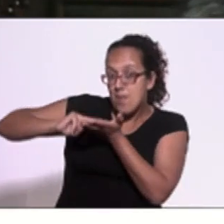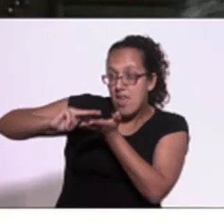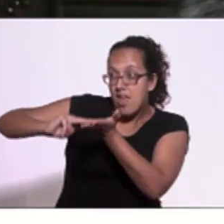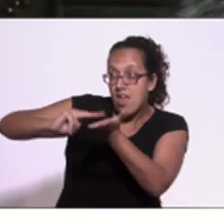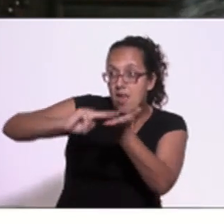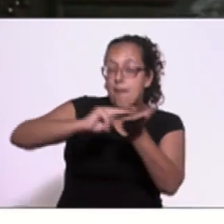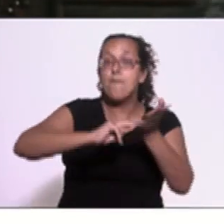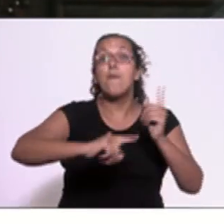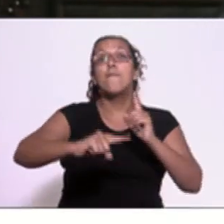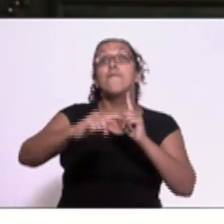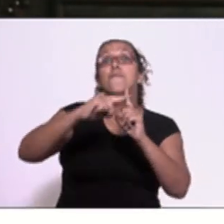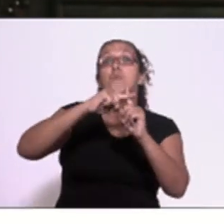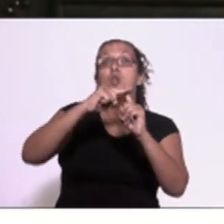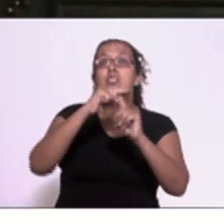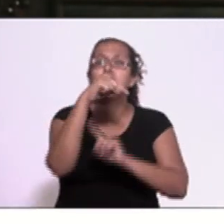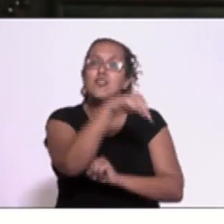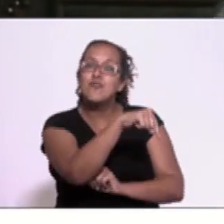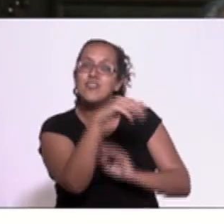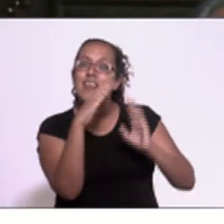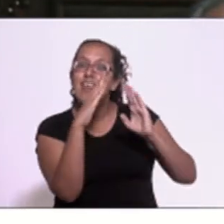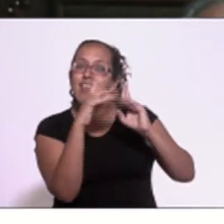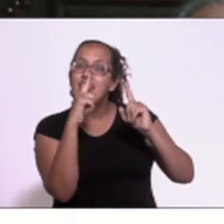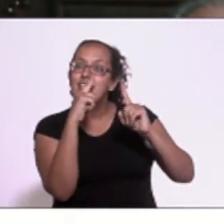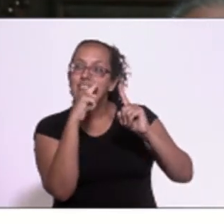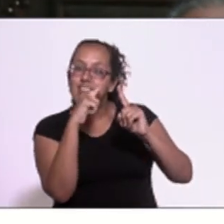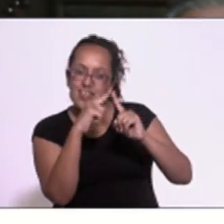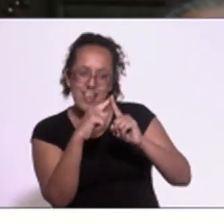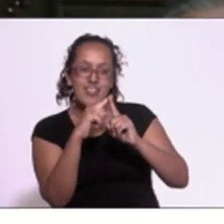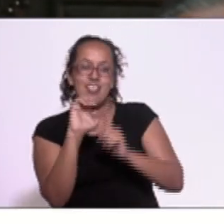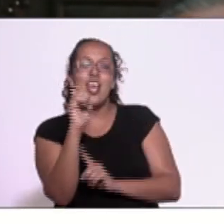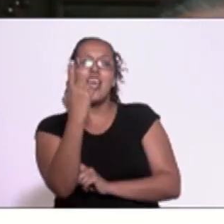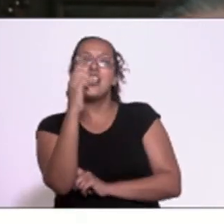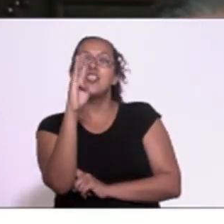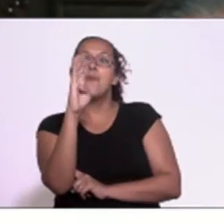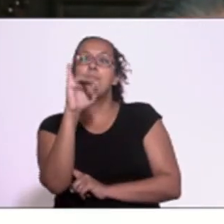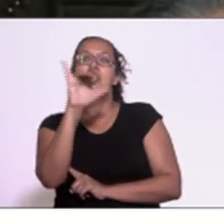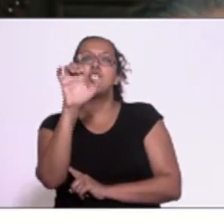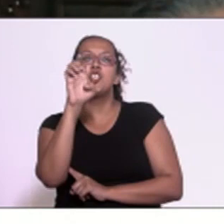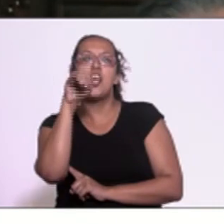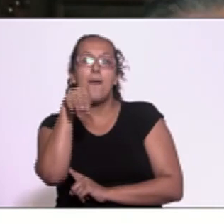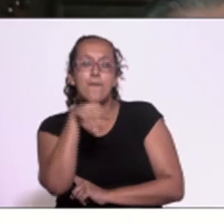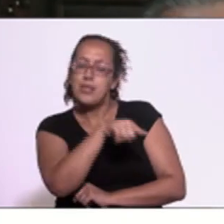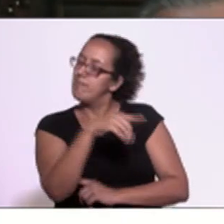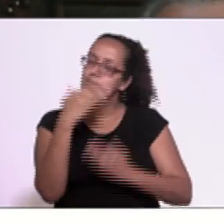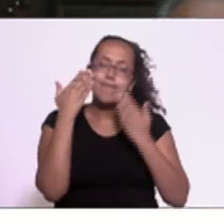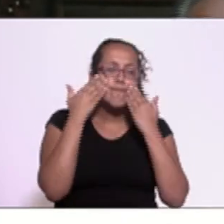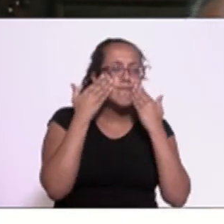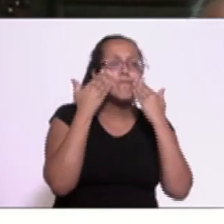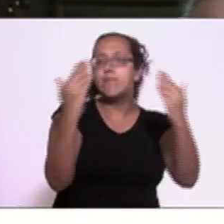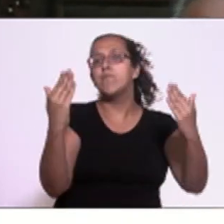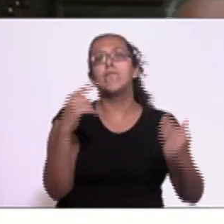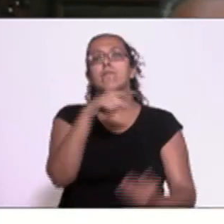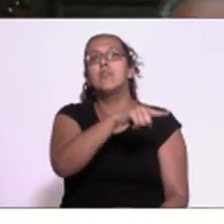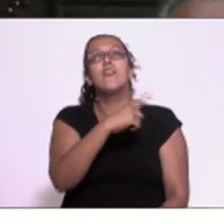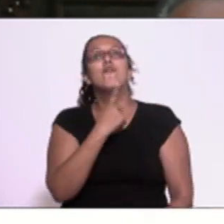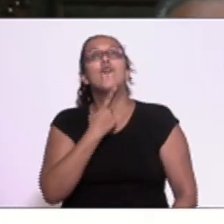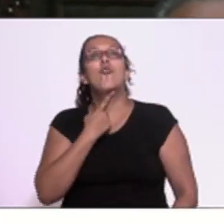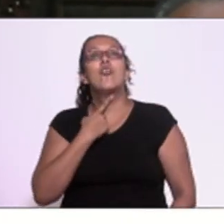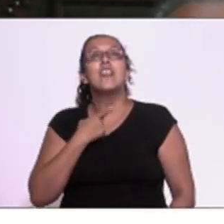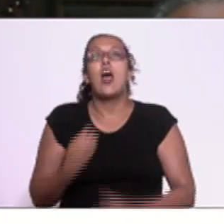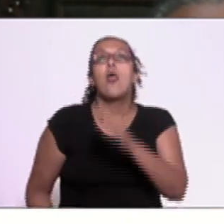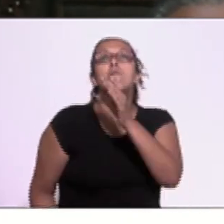estava o positivista não ortodoxo Benjamin Constant, e trataram logo de apresentar o desenho da nova